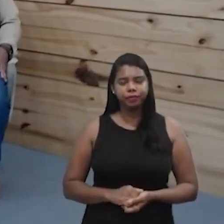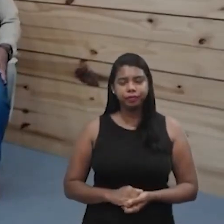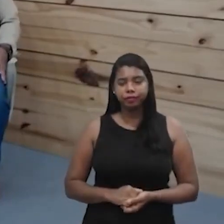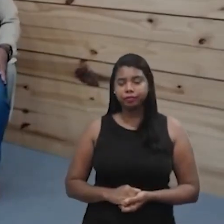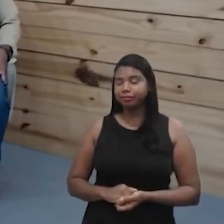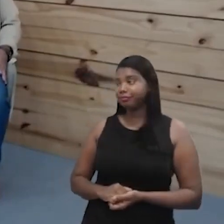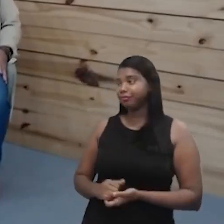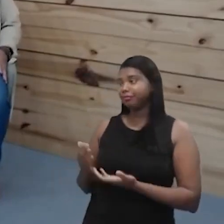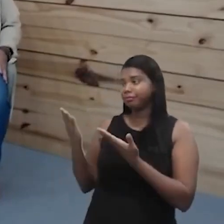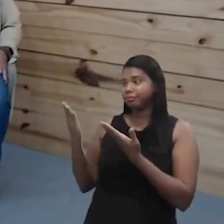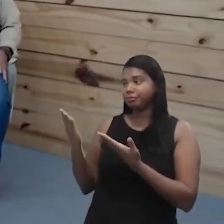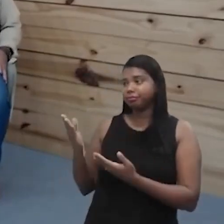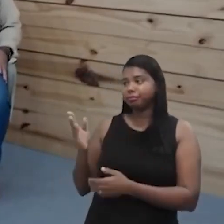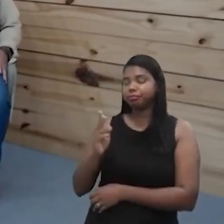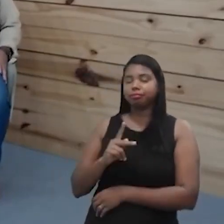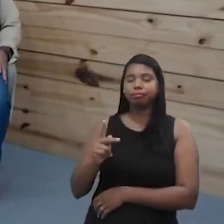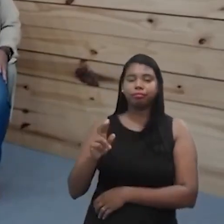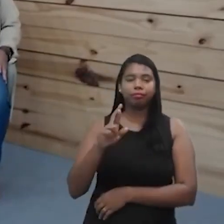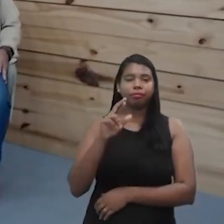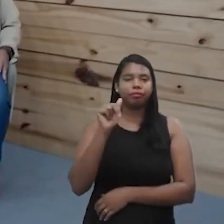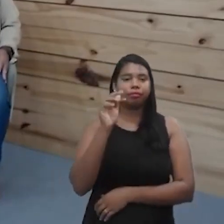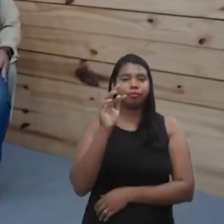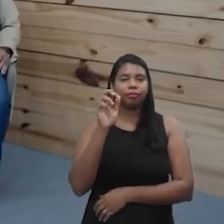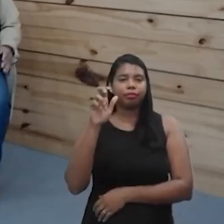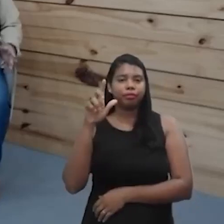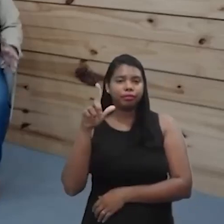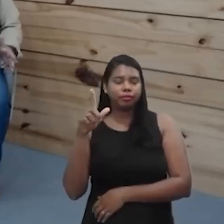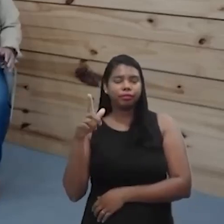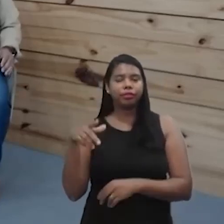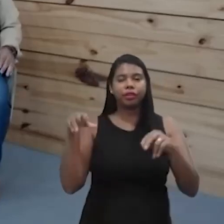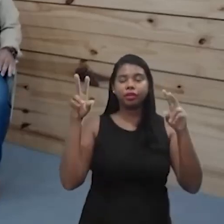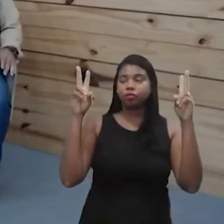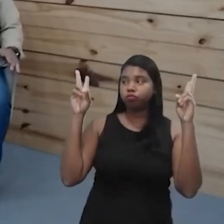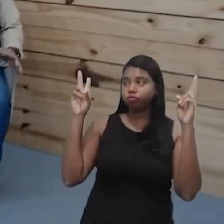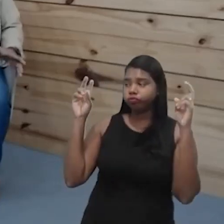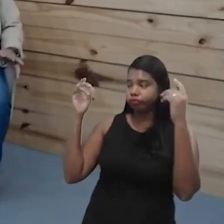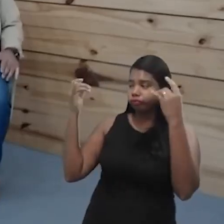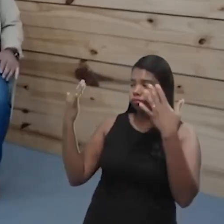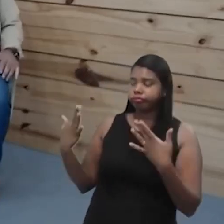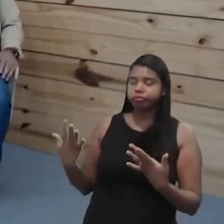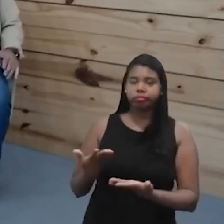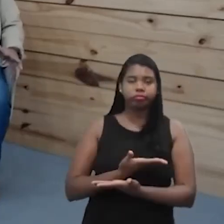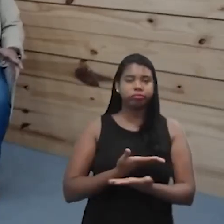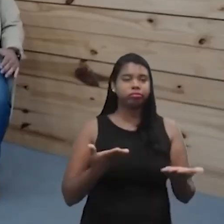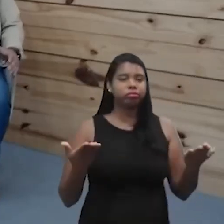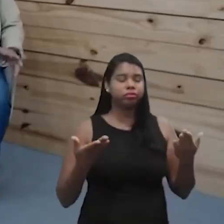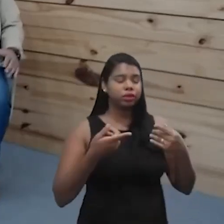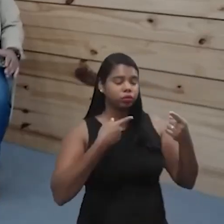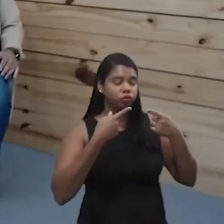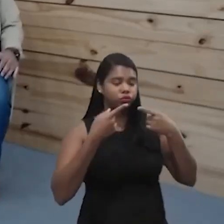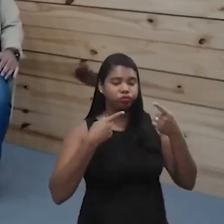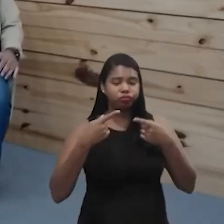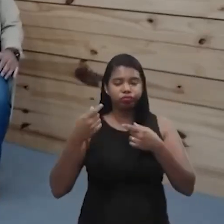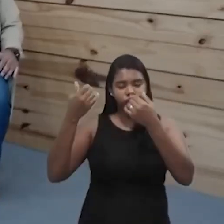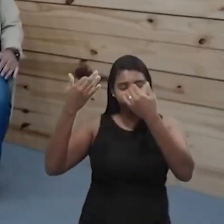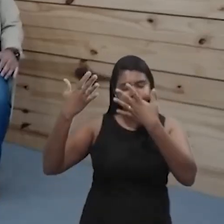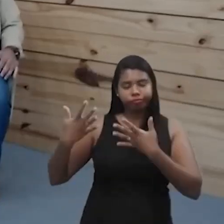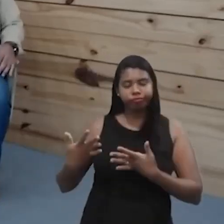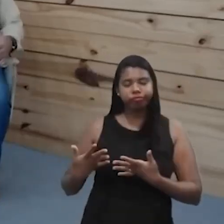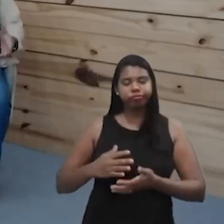Professor Rafael, é interessante, né? Eu acho que essa temática ela traz à tona uma discussão